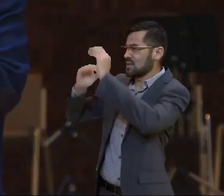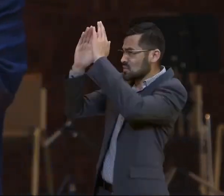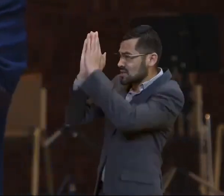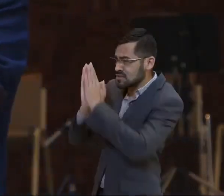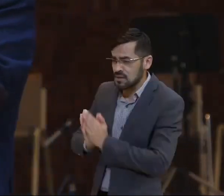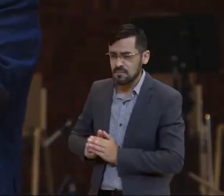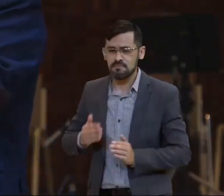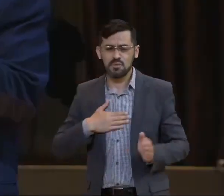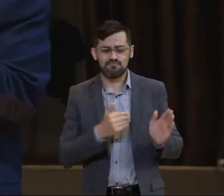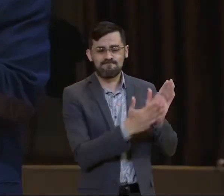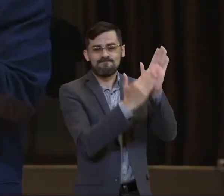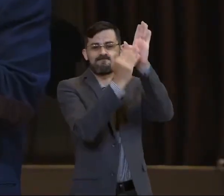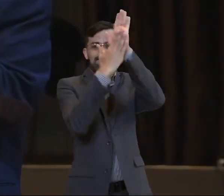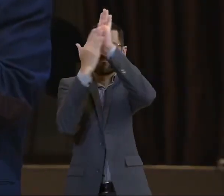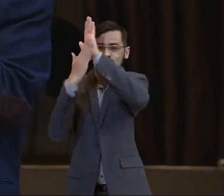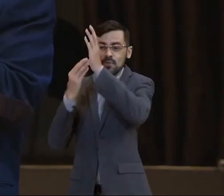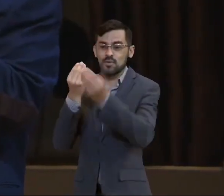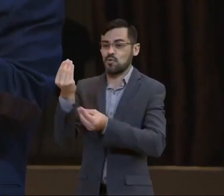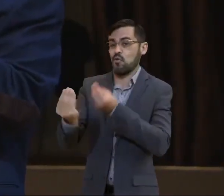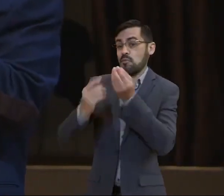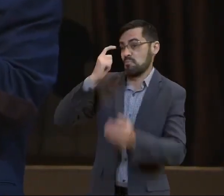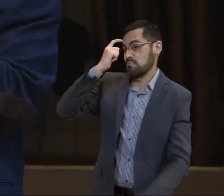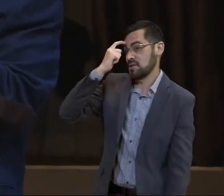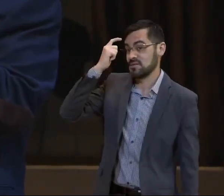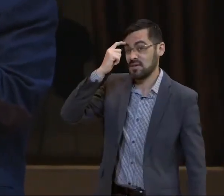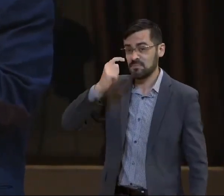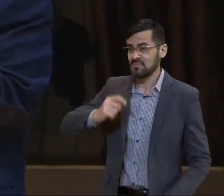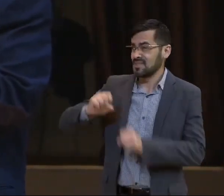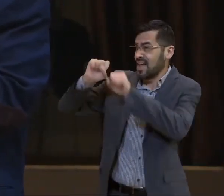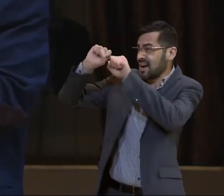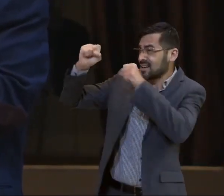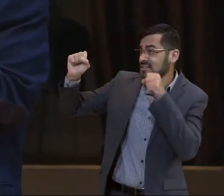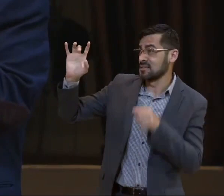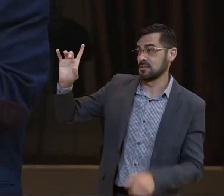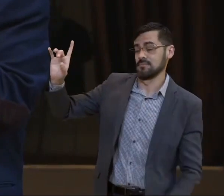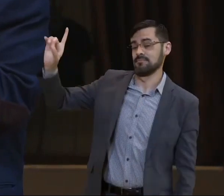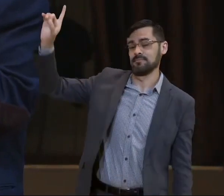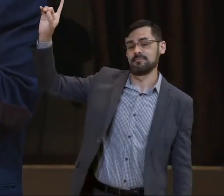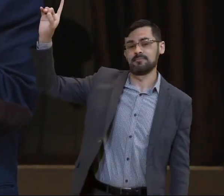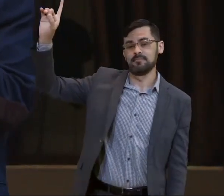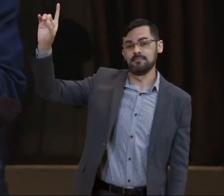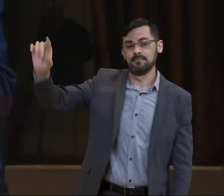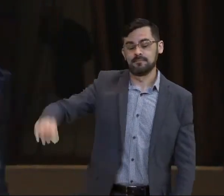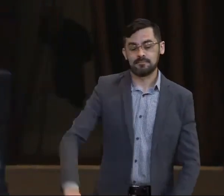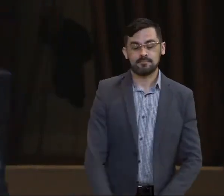louvor, eu quero crescer na minha maneira de pensar na grandeza dele.